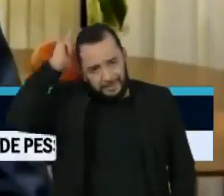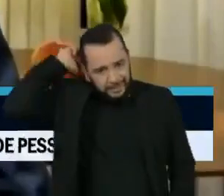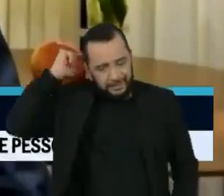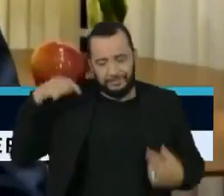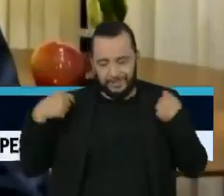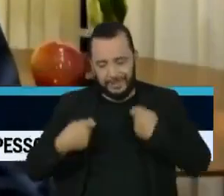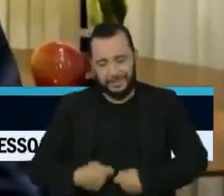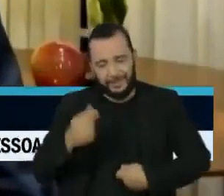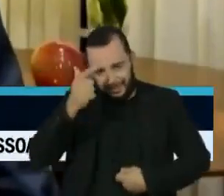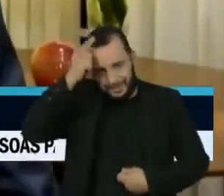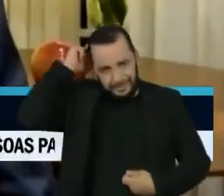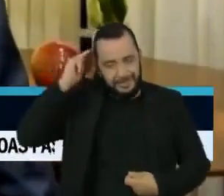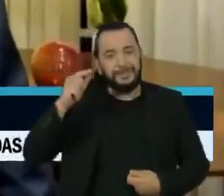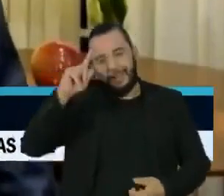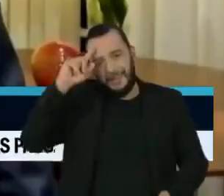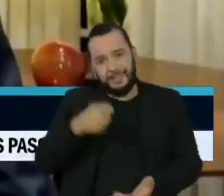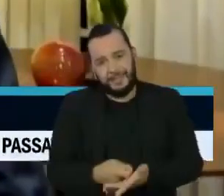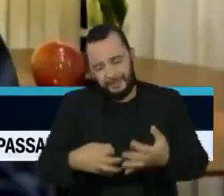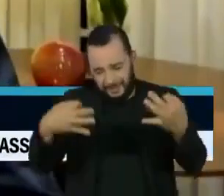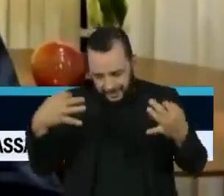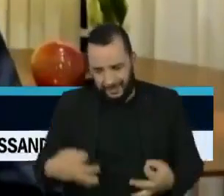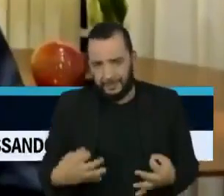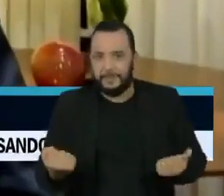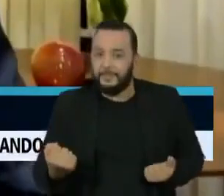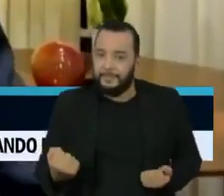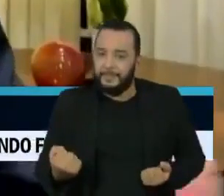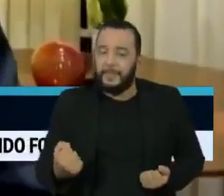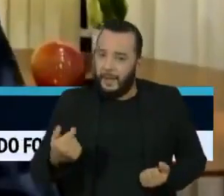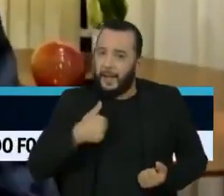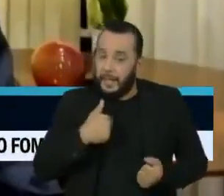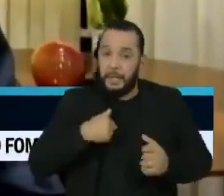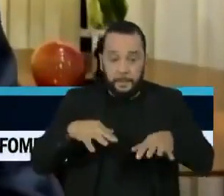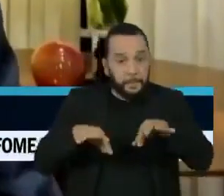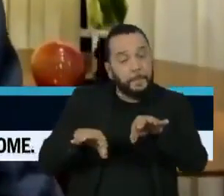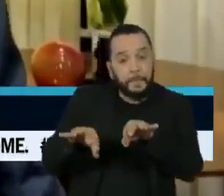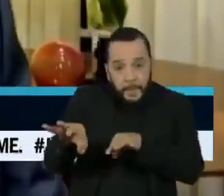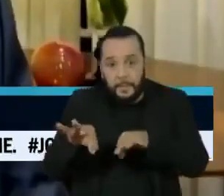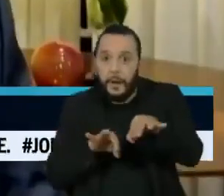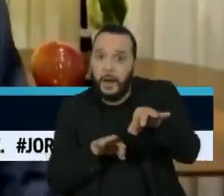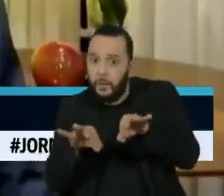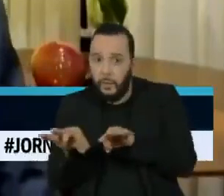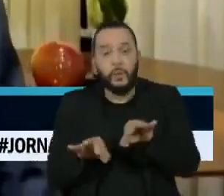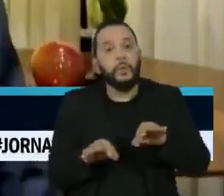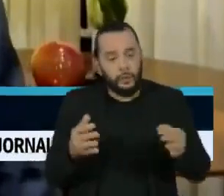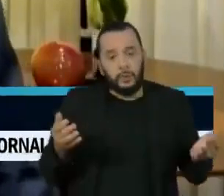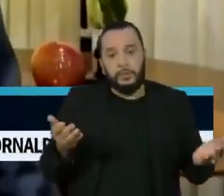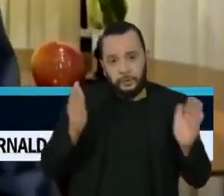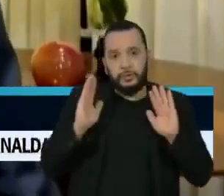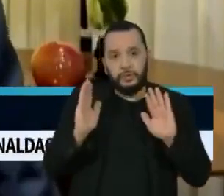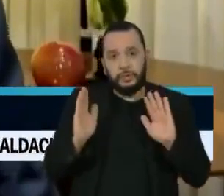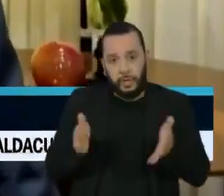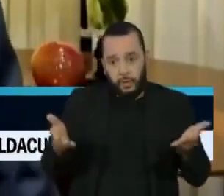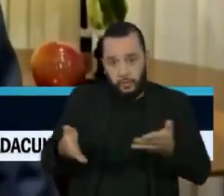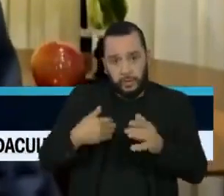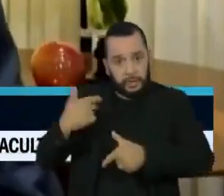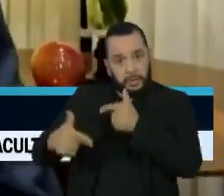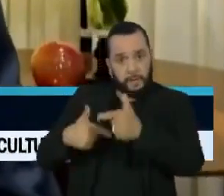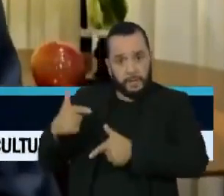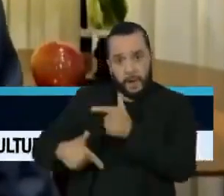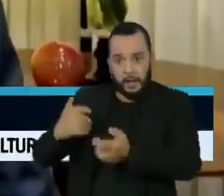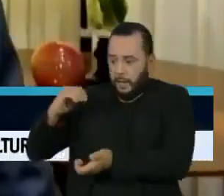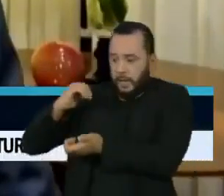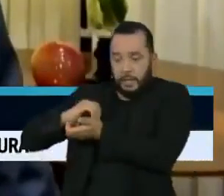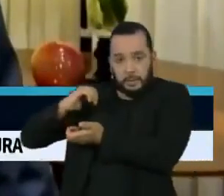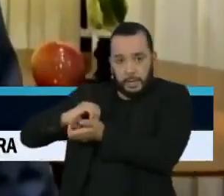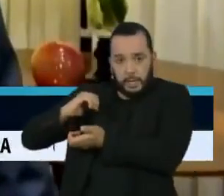Ele, inclusive, né, se preparou para essa condição. Aliás, o fato dele estar hoje no Supremo, exatamente como aquele que